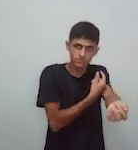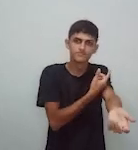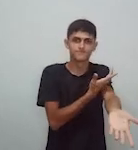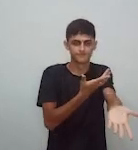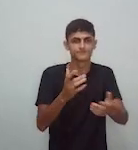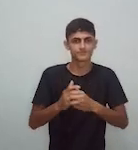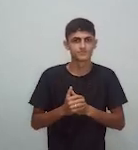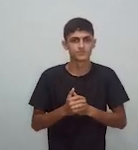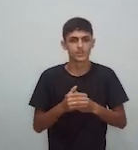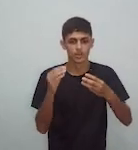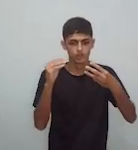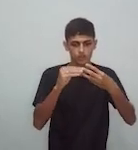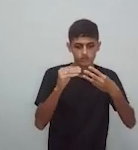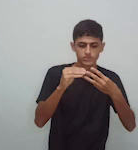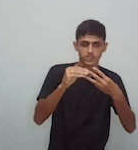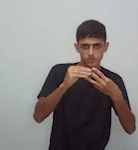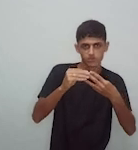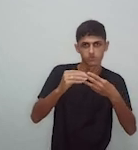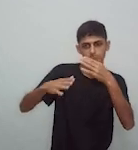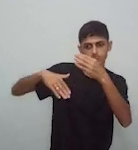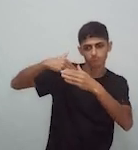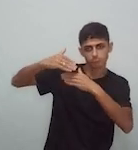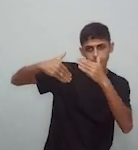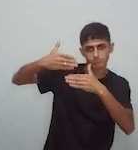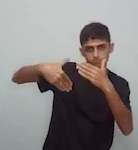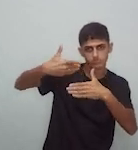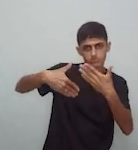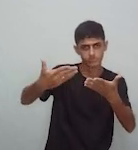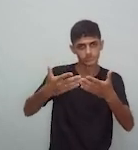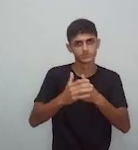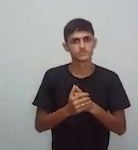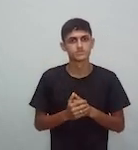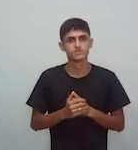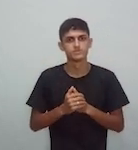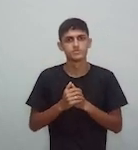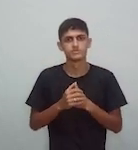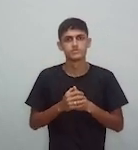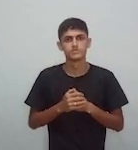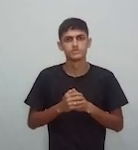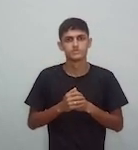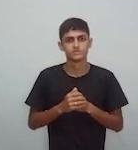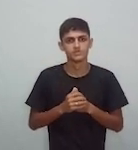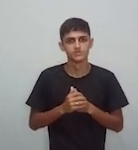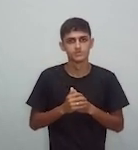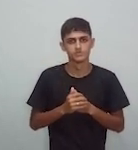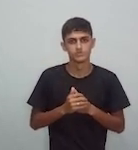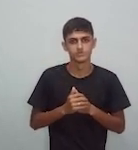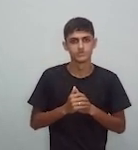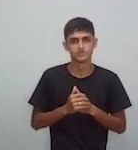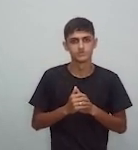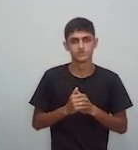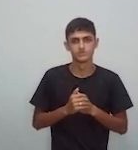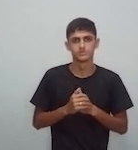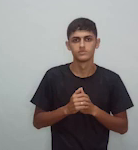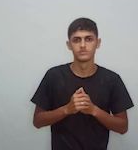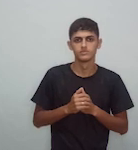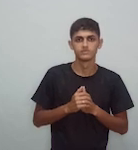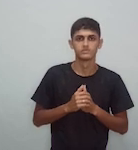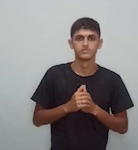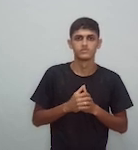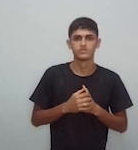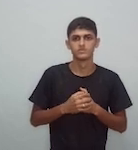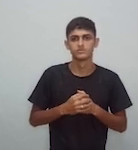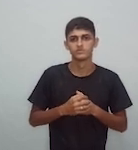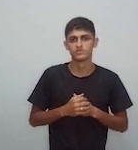e assim por diante. Então, essa passagem, ela se chama sinapse. Então, ó, eles estão ligados, um pelo dendrito e outro